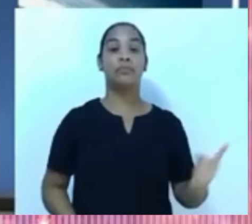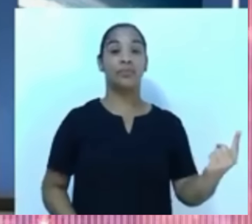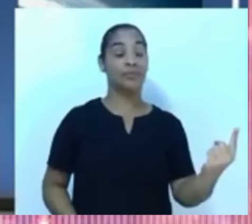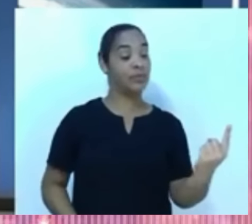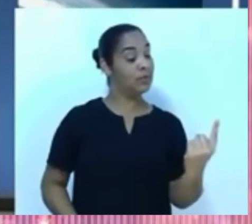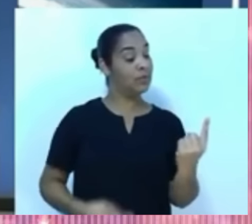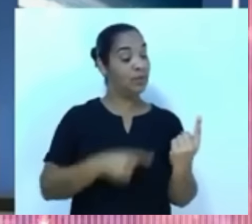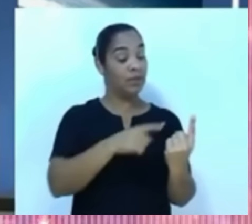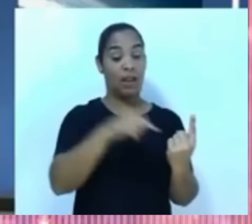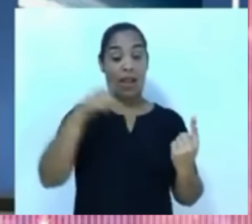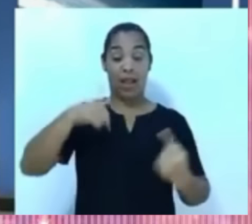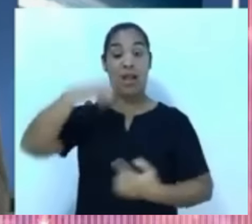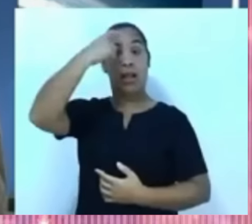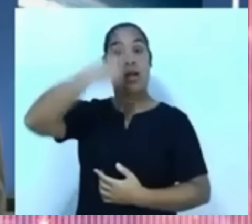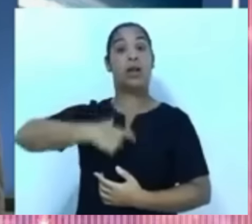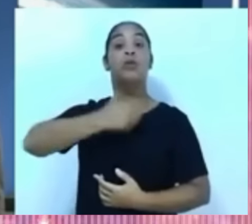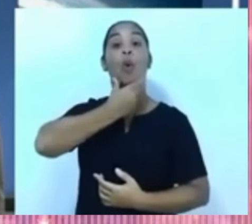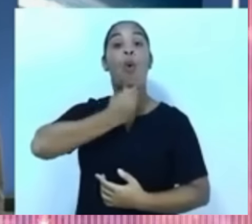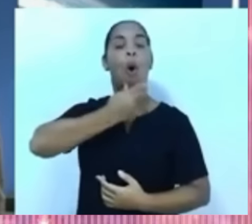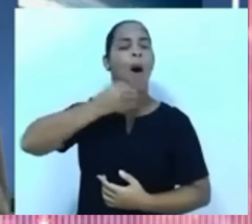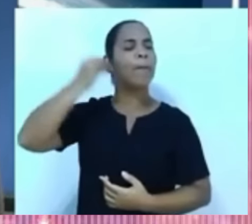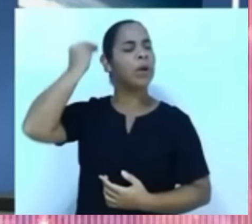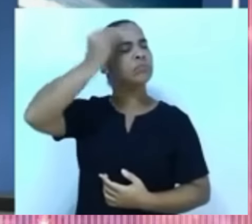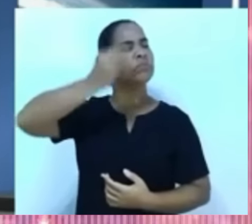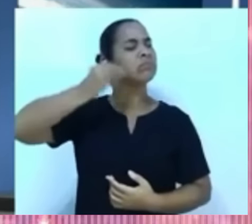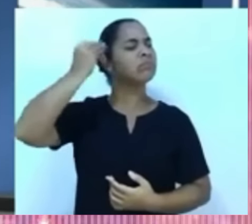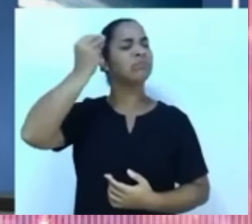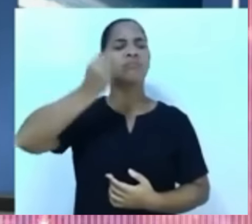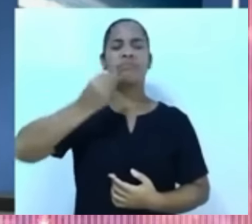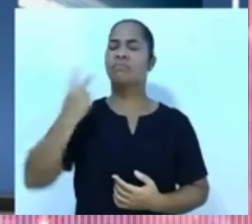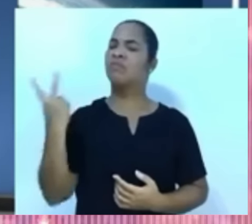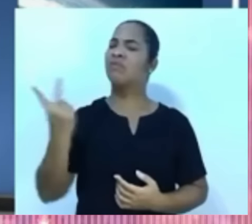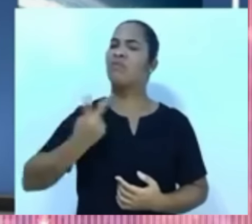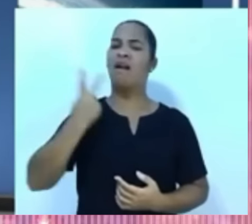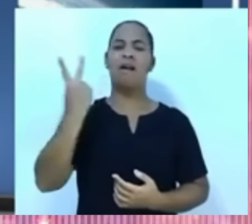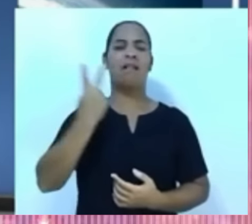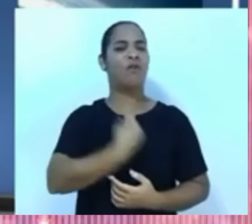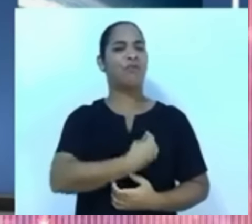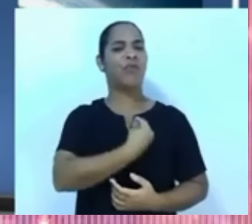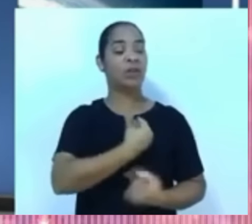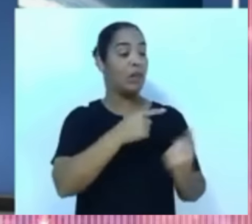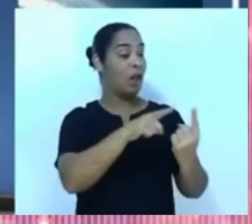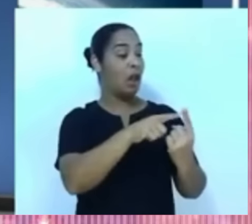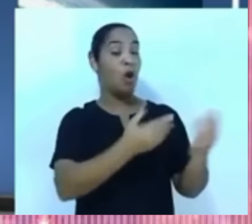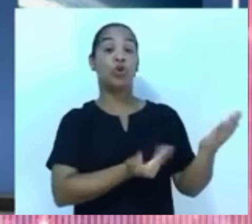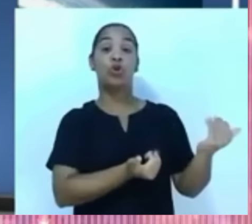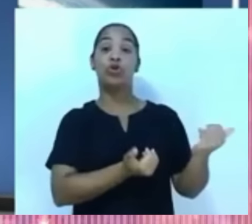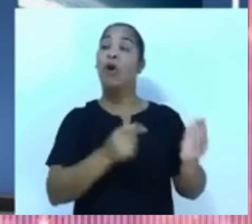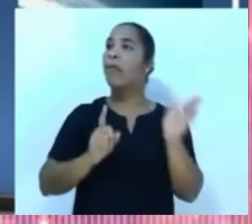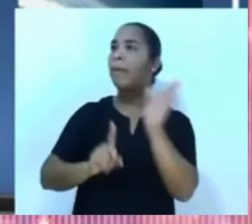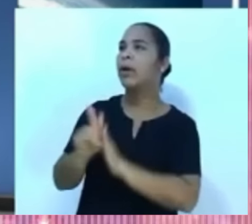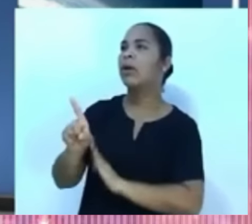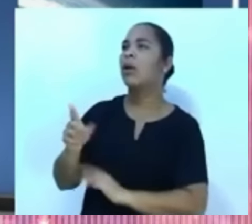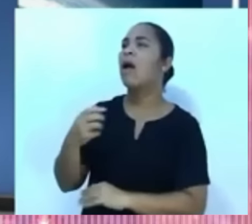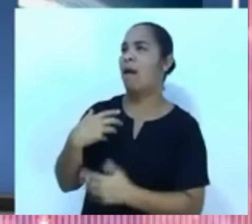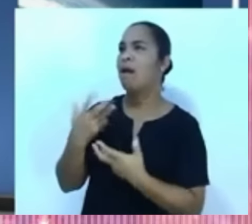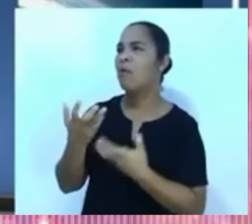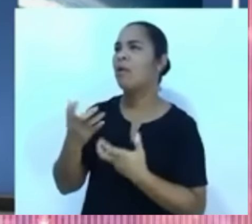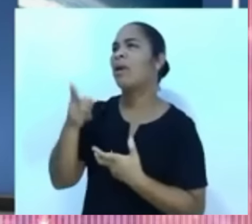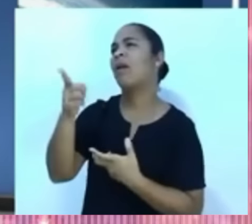preenchido a sua vida de riqueza transcendental perguntou de Mestre Eu desejo que me